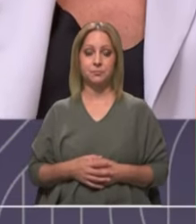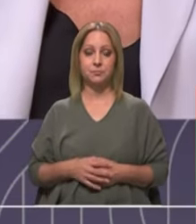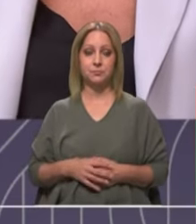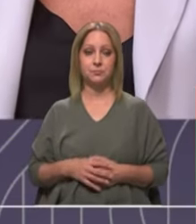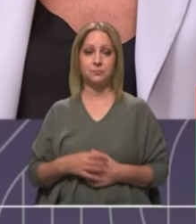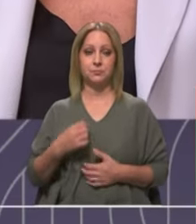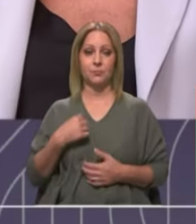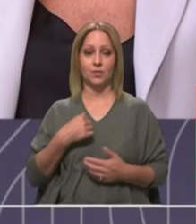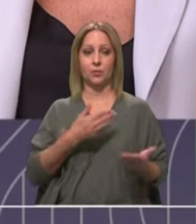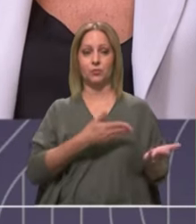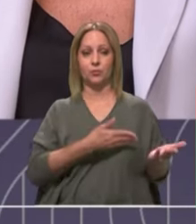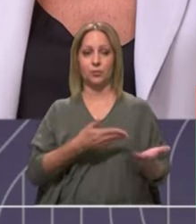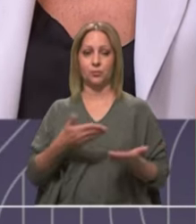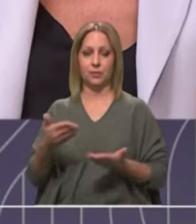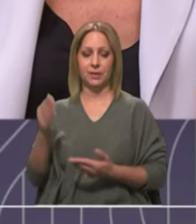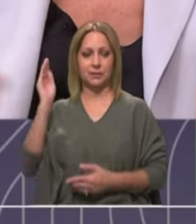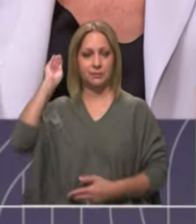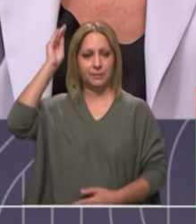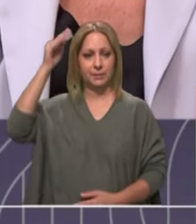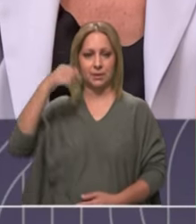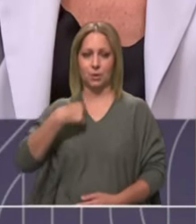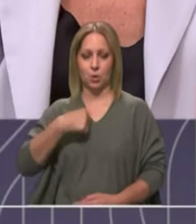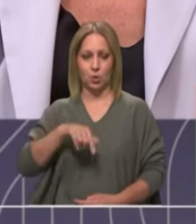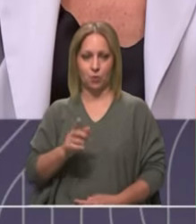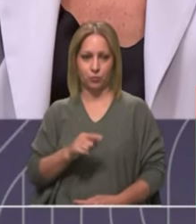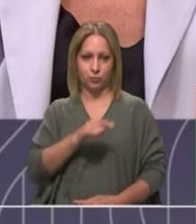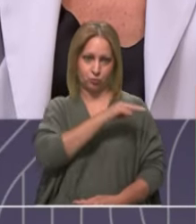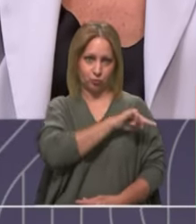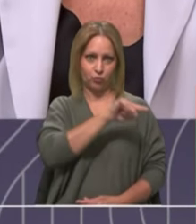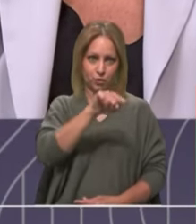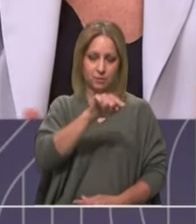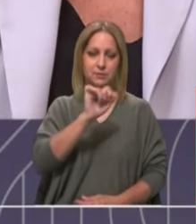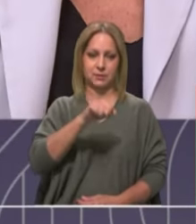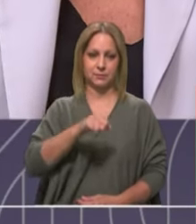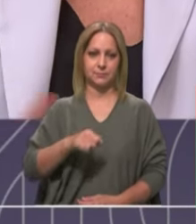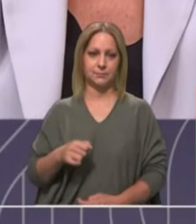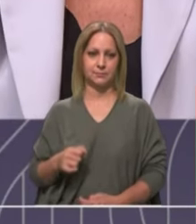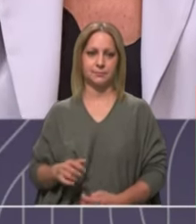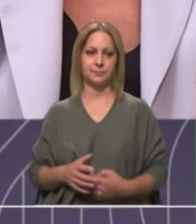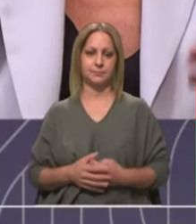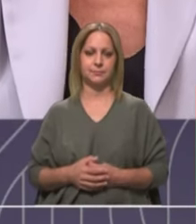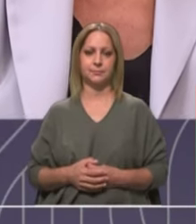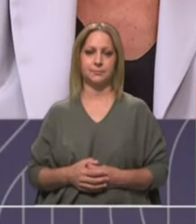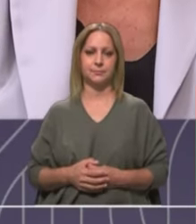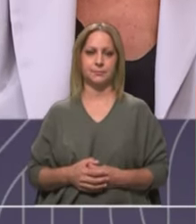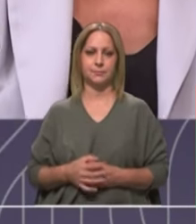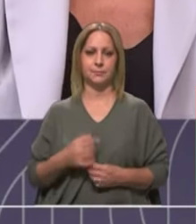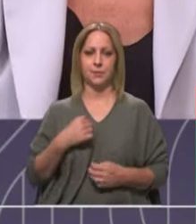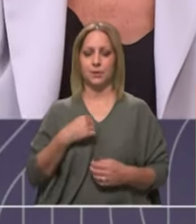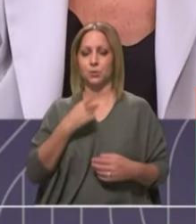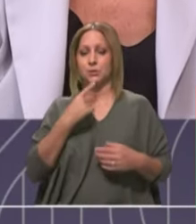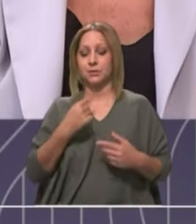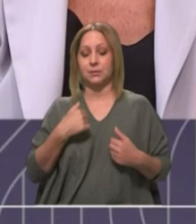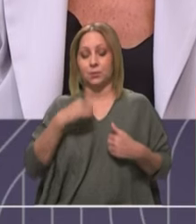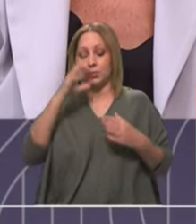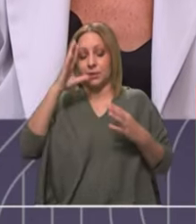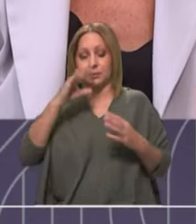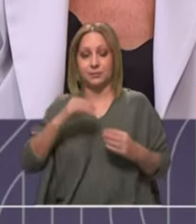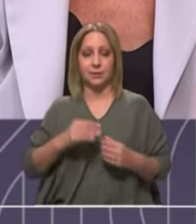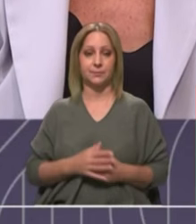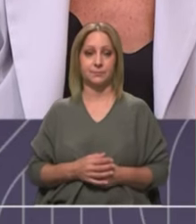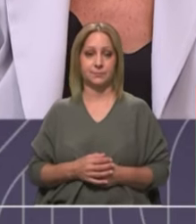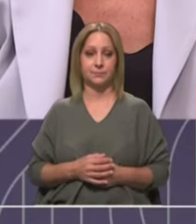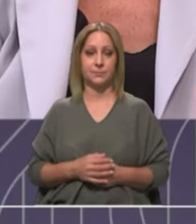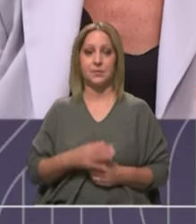sido convidada para o batizado não fui tu foste fui hum pá não sei não sei não sei que diga João é assim que se faça